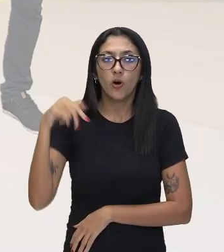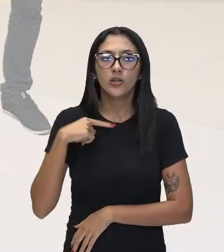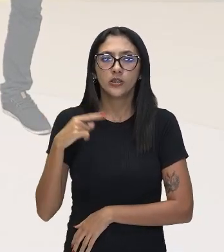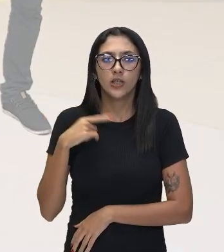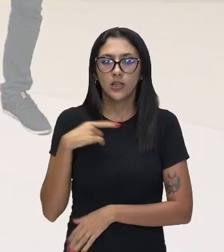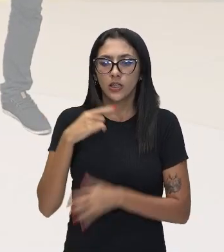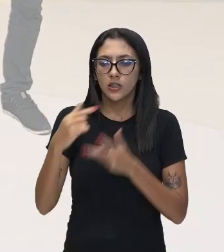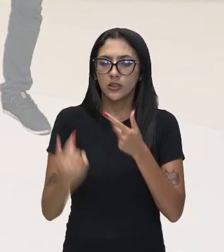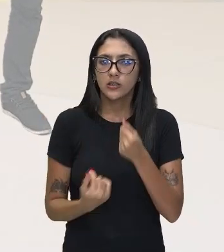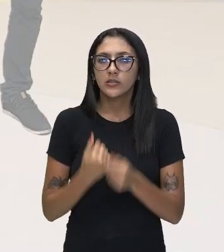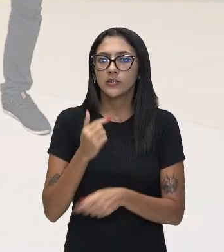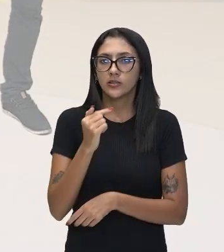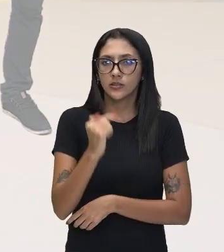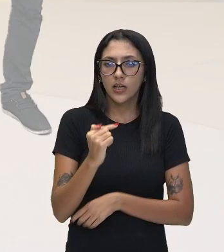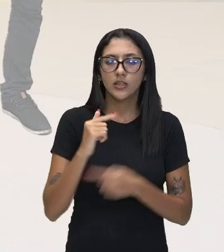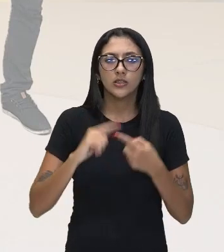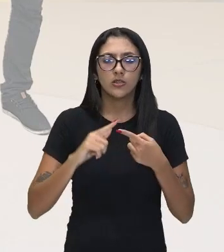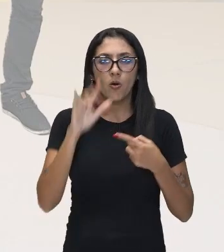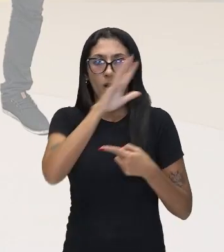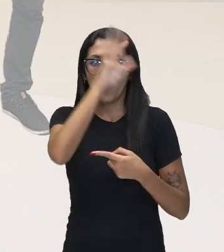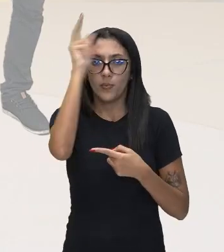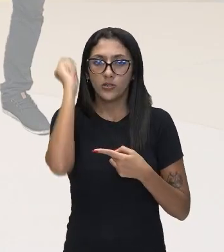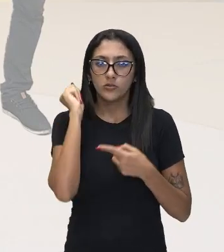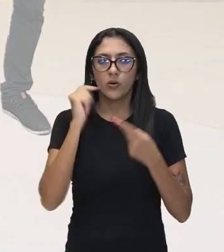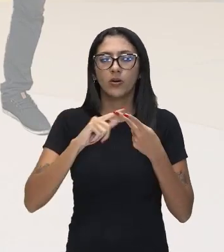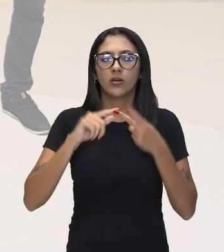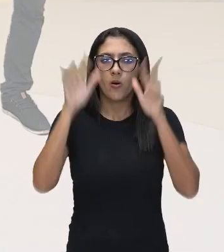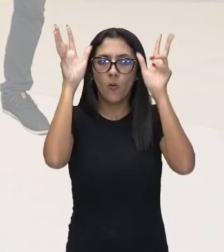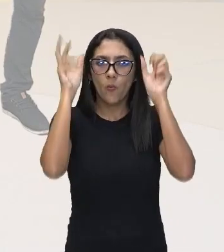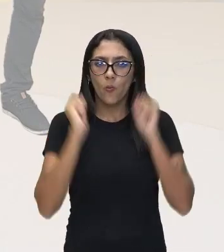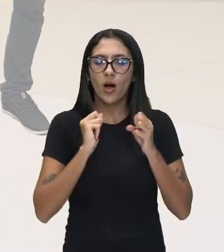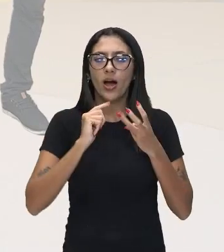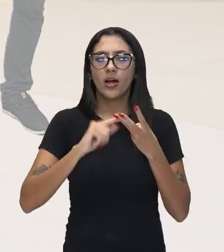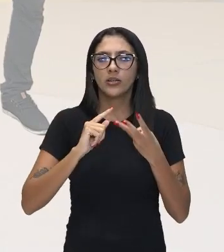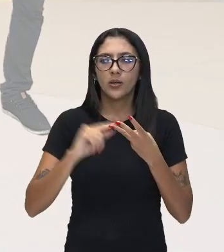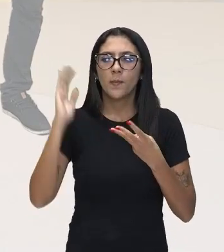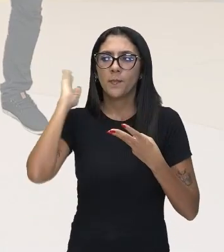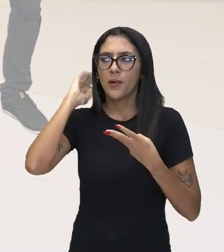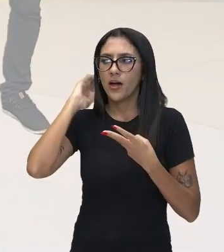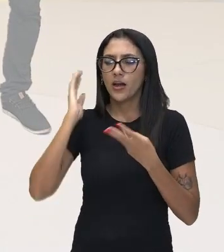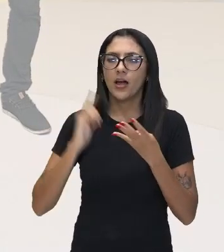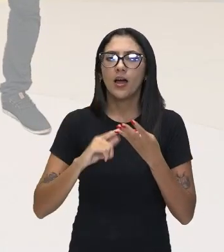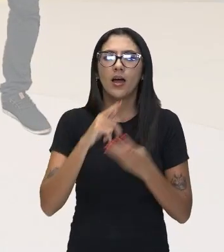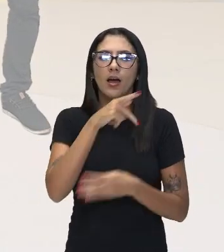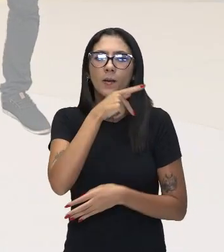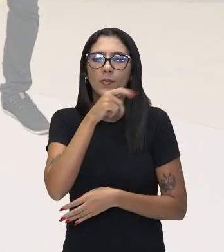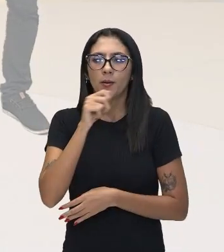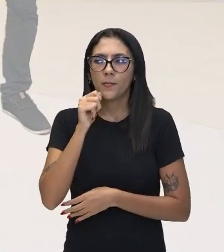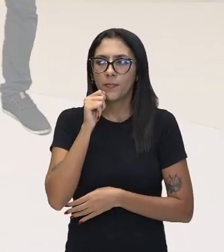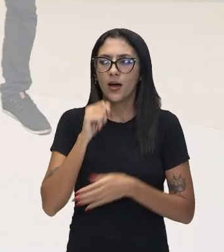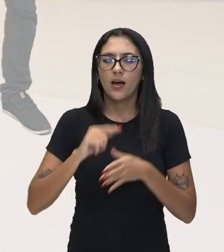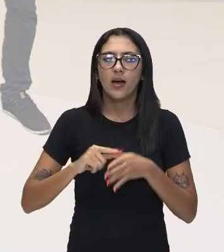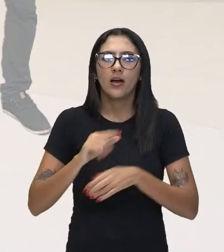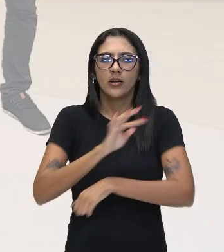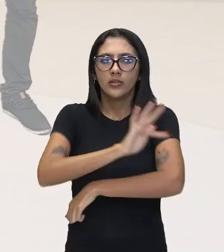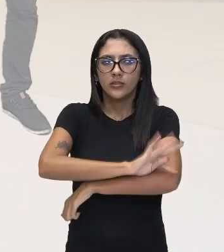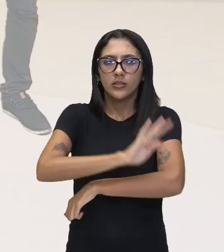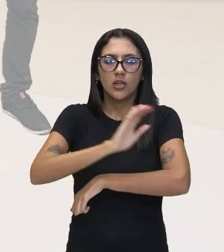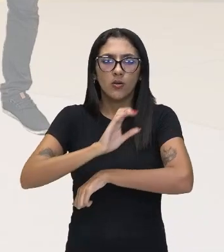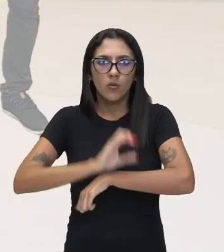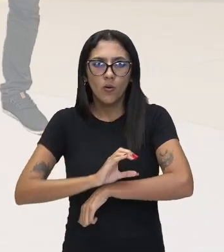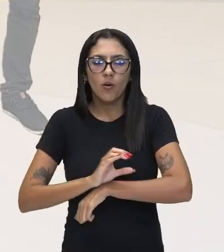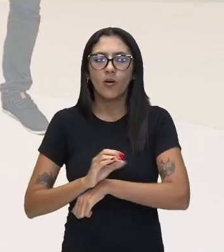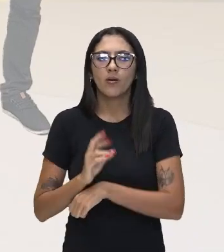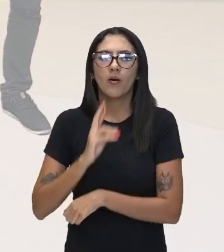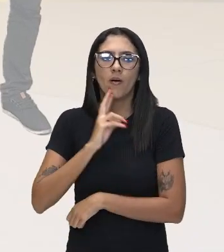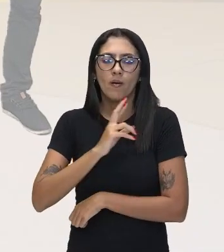federação, o Amazonas, o Acre, o Amapá, o Pará, o Tocantins, Roraima e também